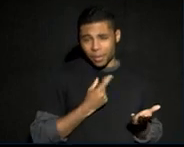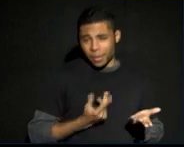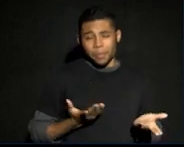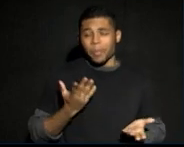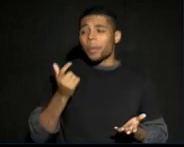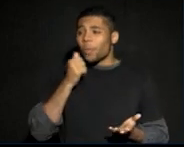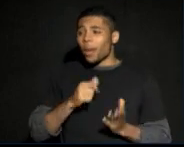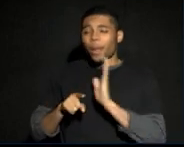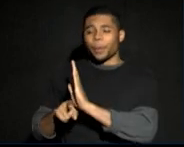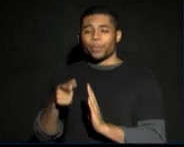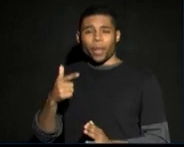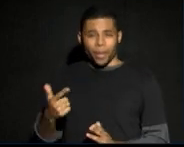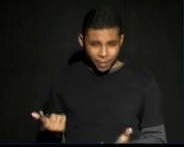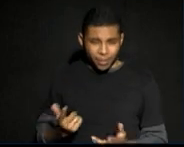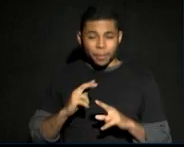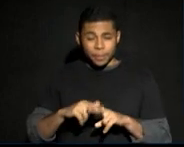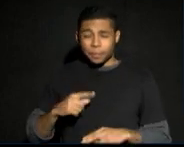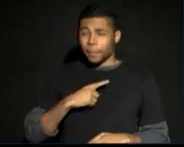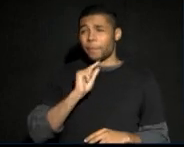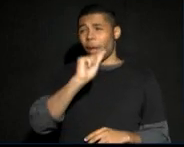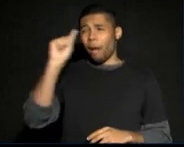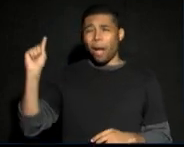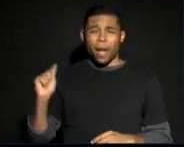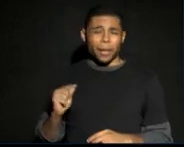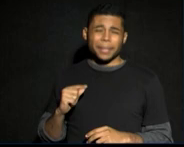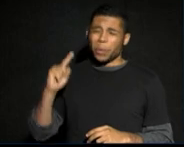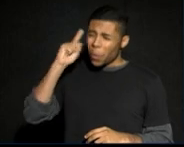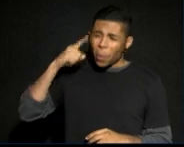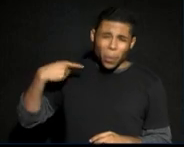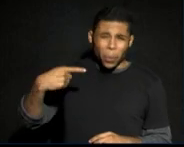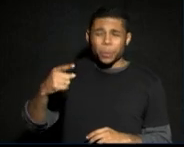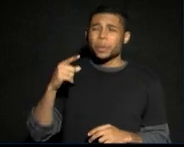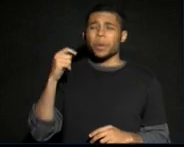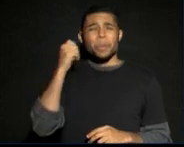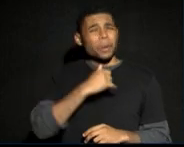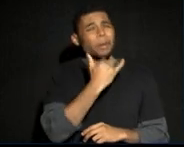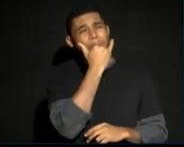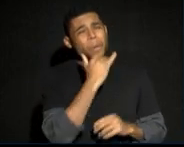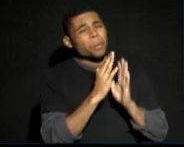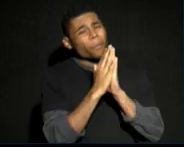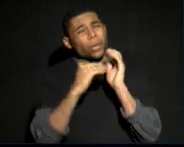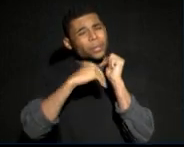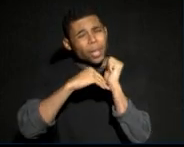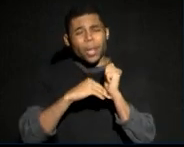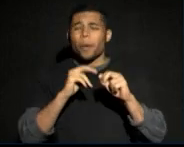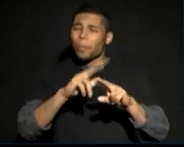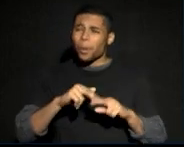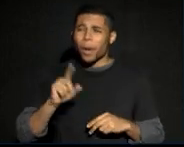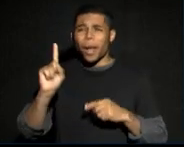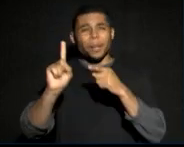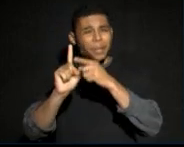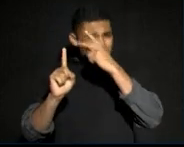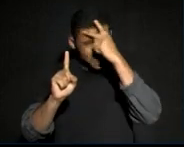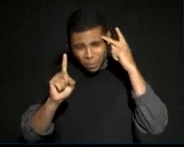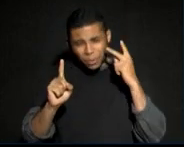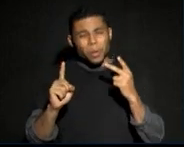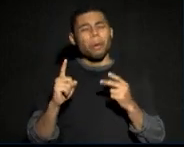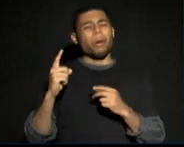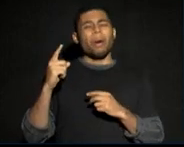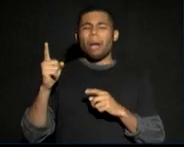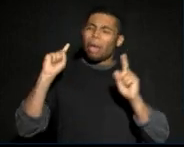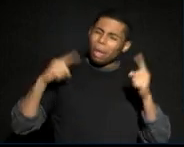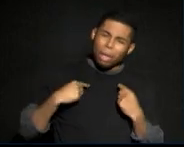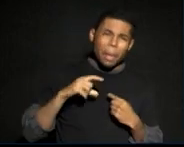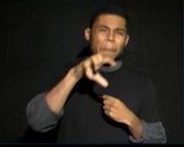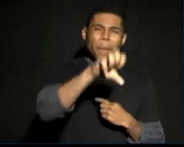em todos os estados eu tenho ocorrências diárias que são as mulheres pedindo para trocar a senha porque o abusador pega o e o